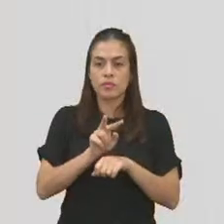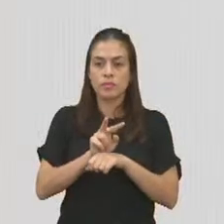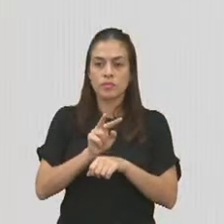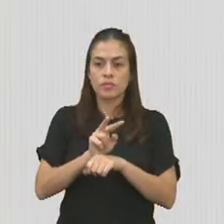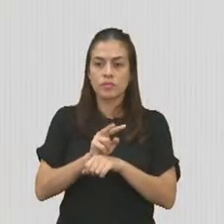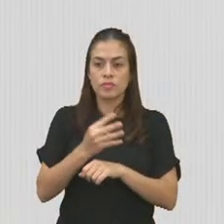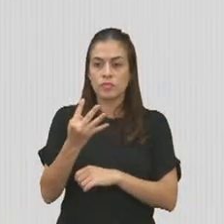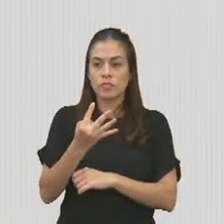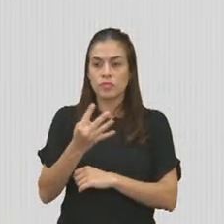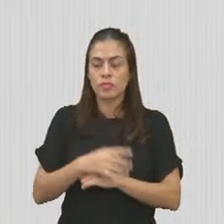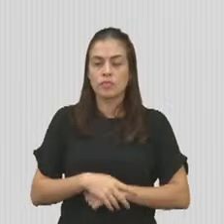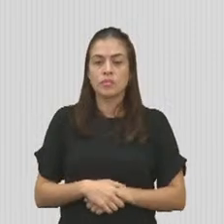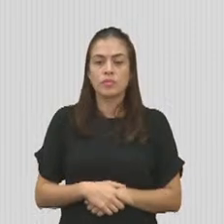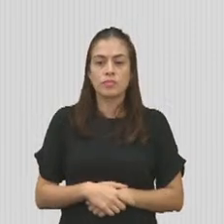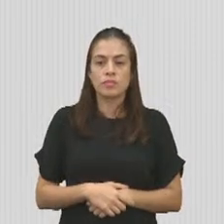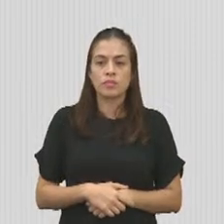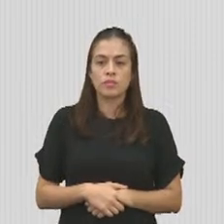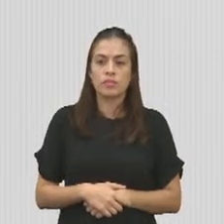4,